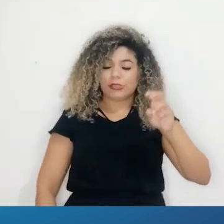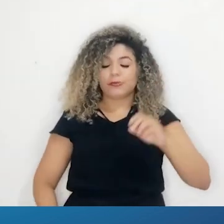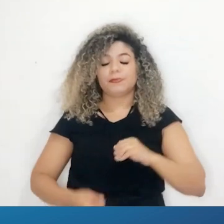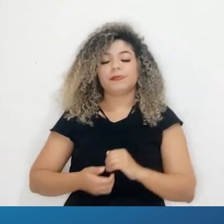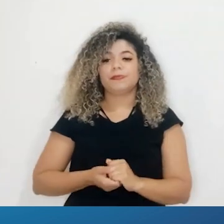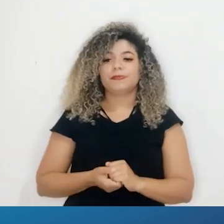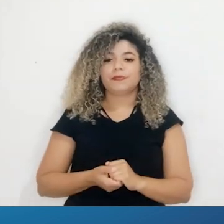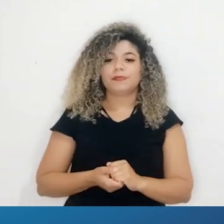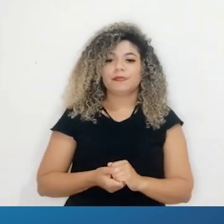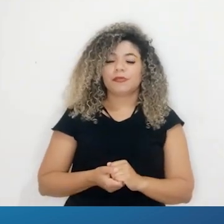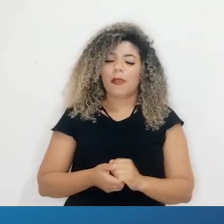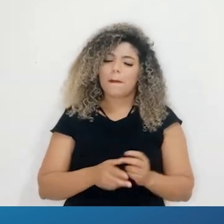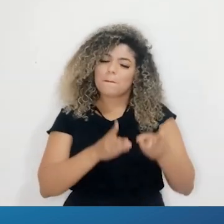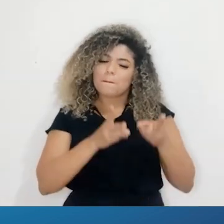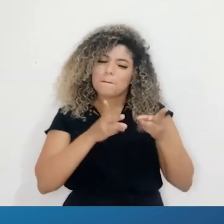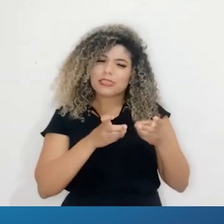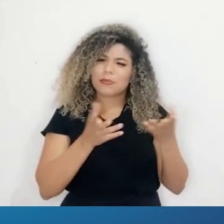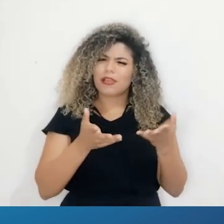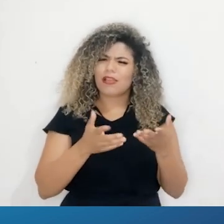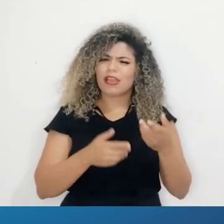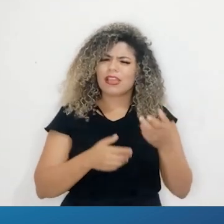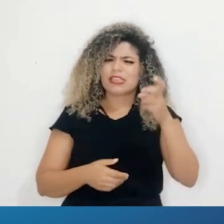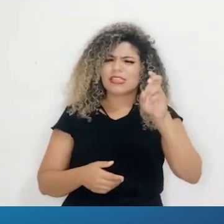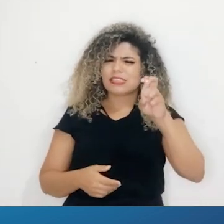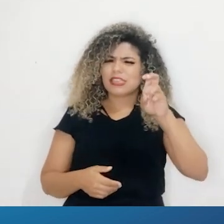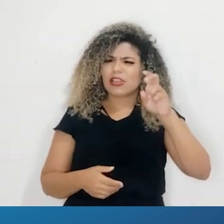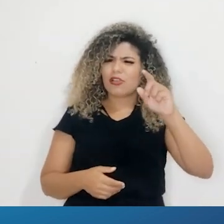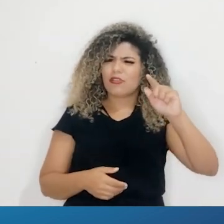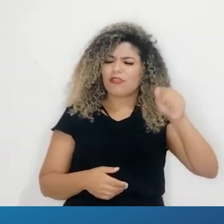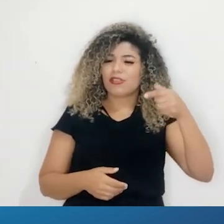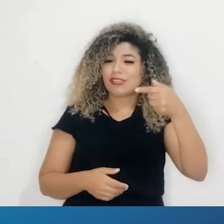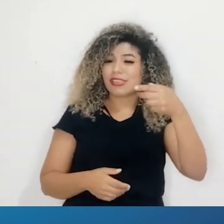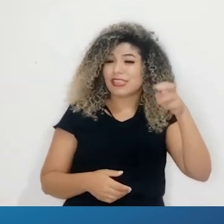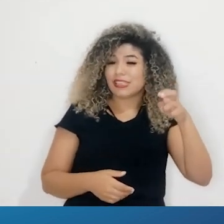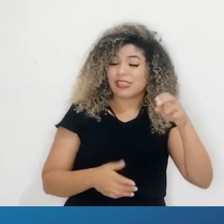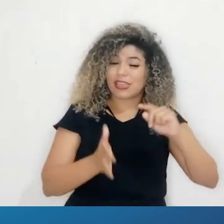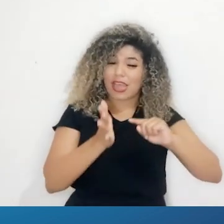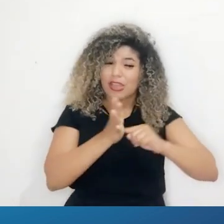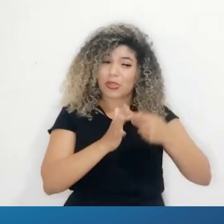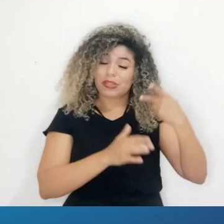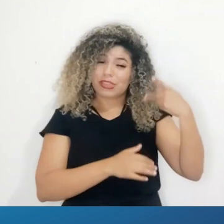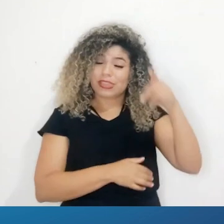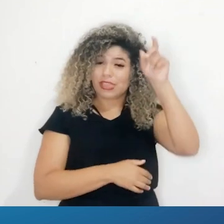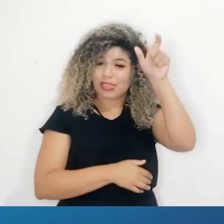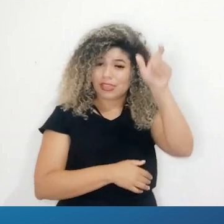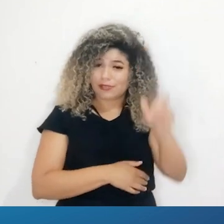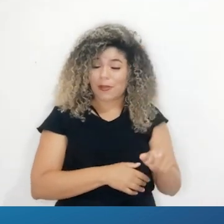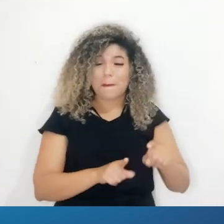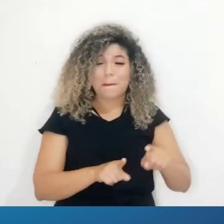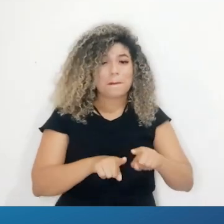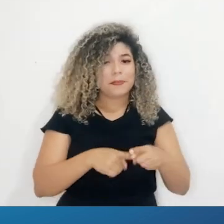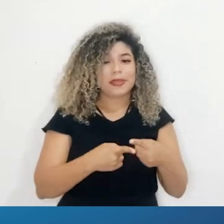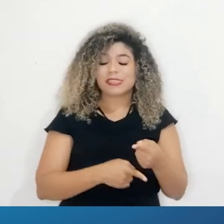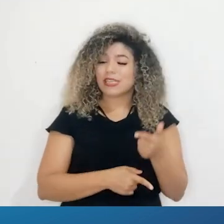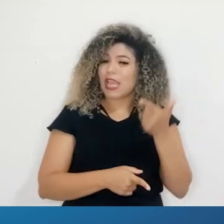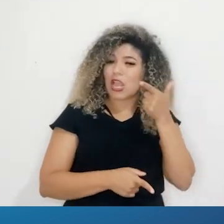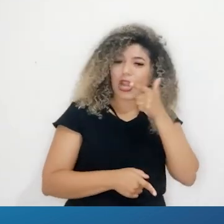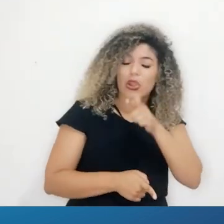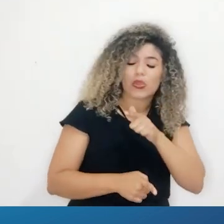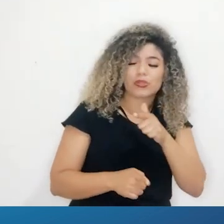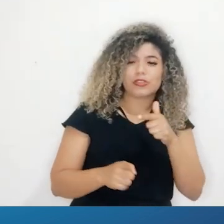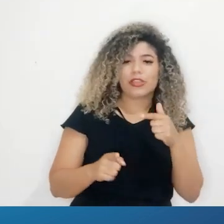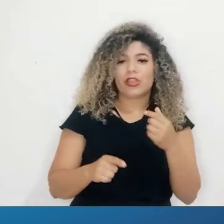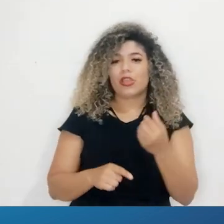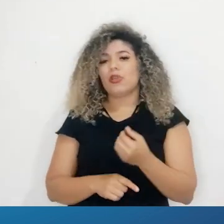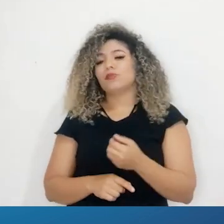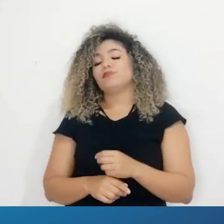5,75 e perceba agora que 5,75 é a média das notas de Pedro porém ele não não conseguiu